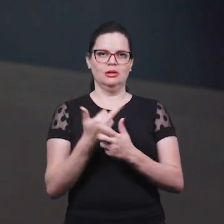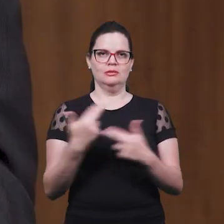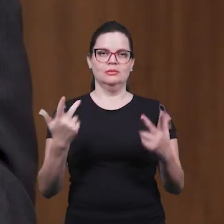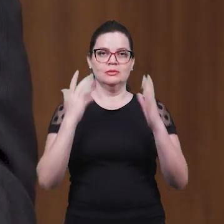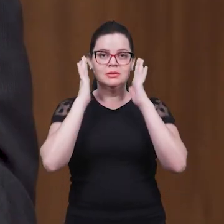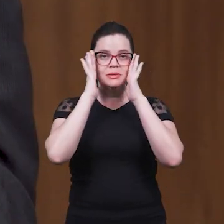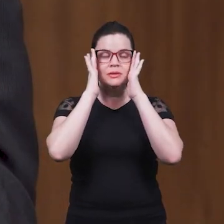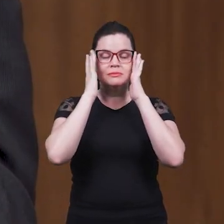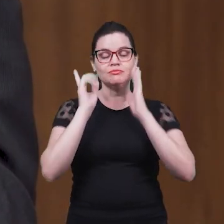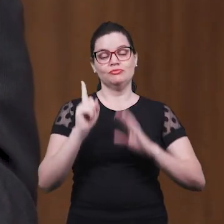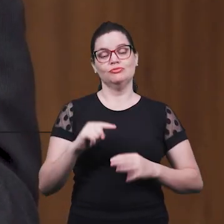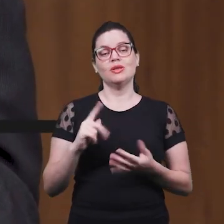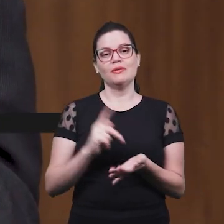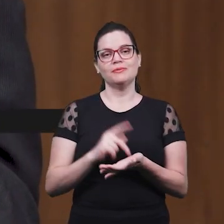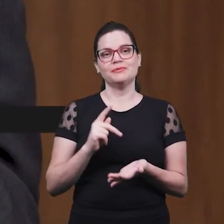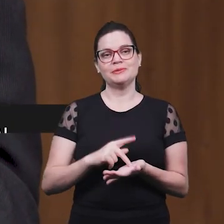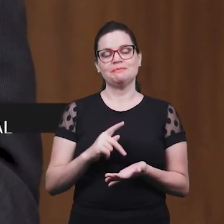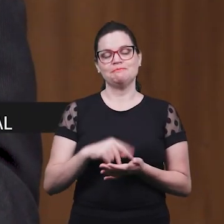aplicações. É verdade.